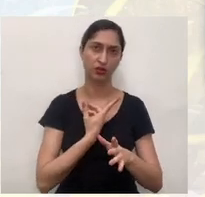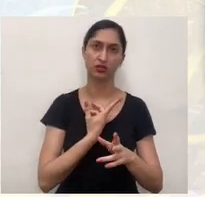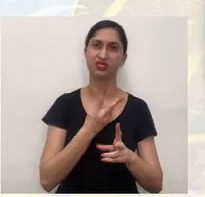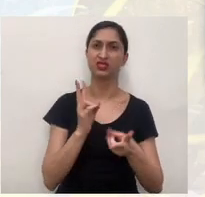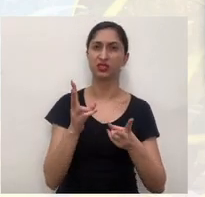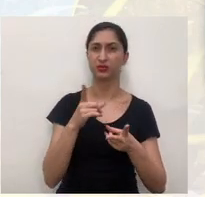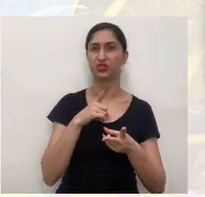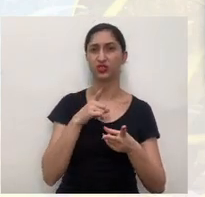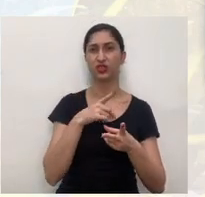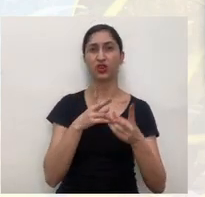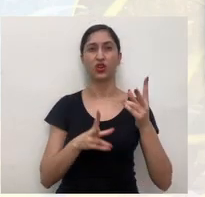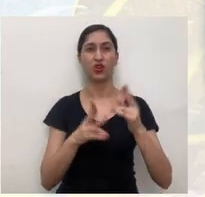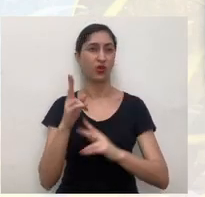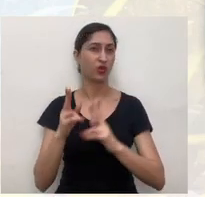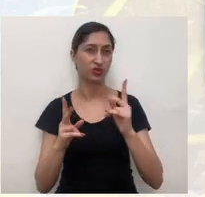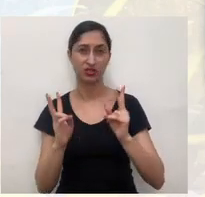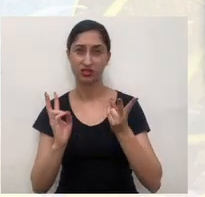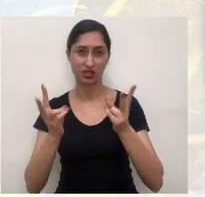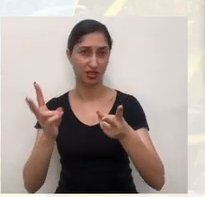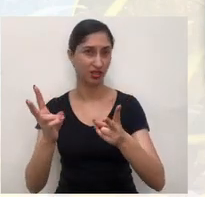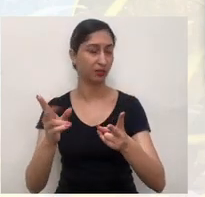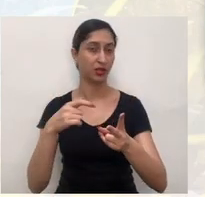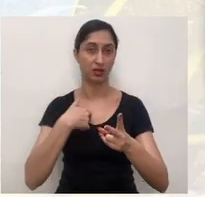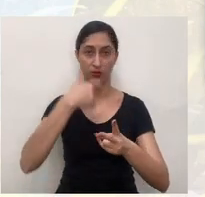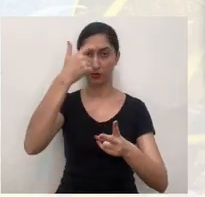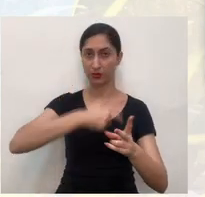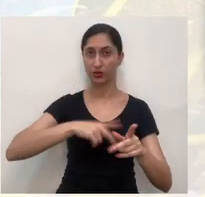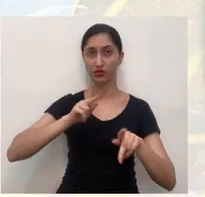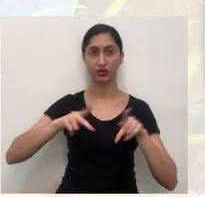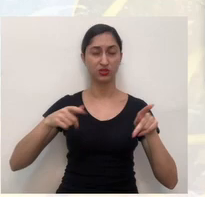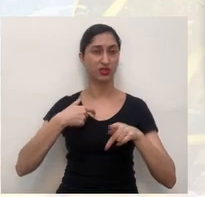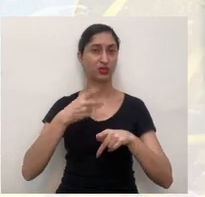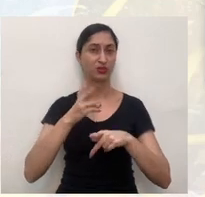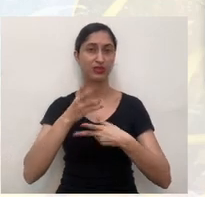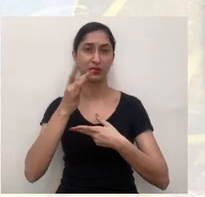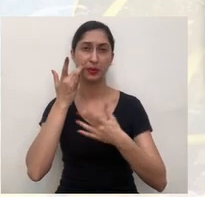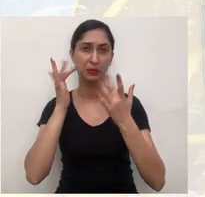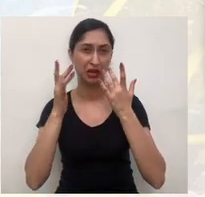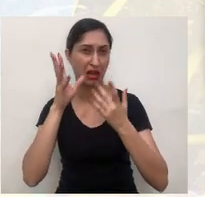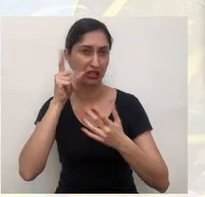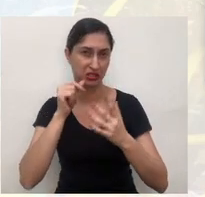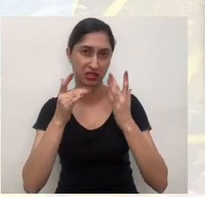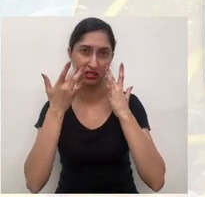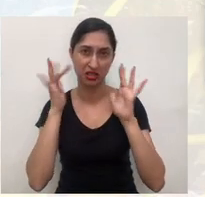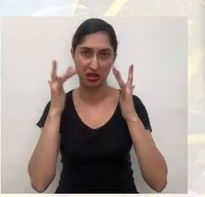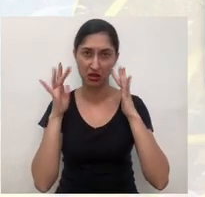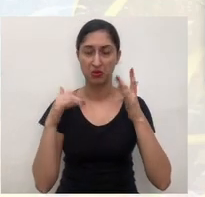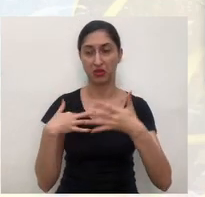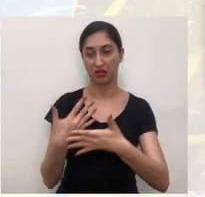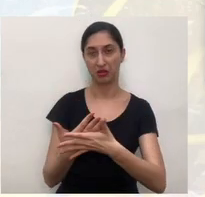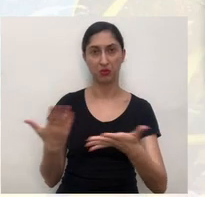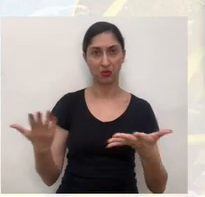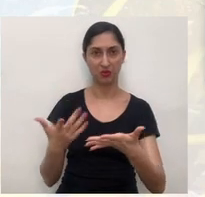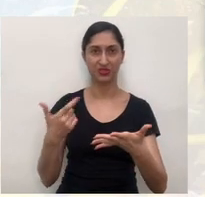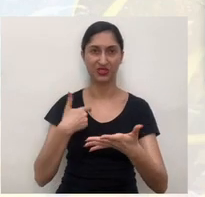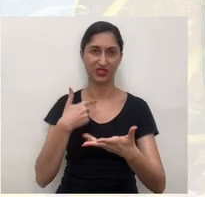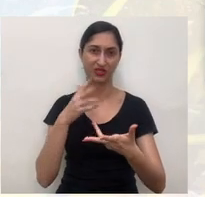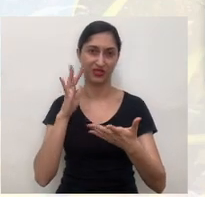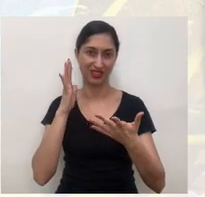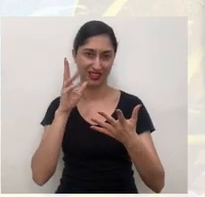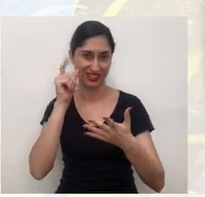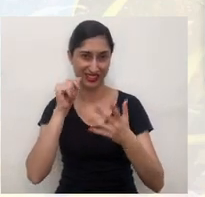corte, né? O tempo todo. Eu, como professor, eu sempre estranhei e continuo estranhando, e todos os